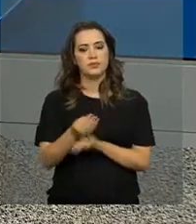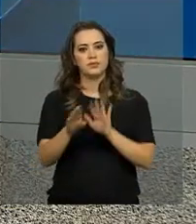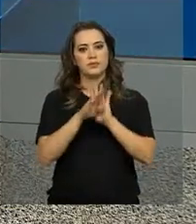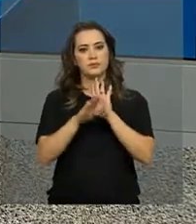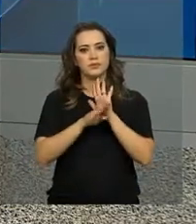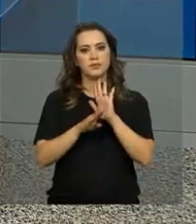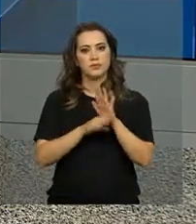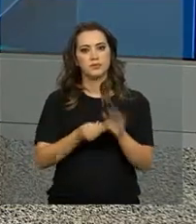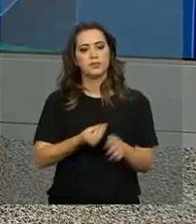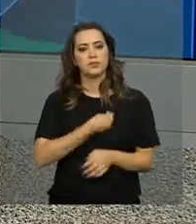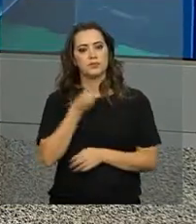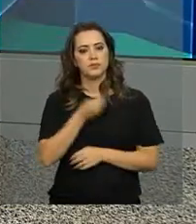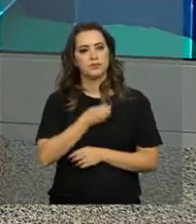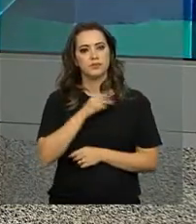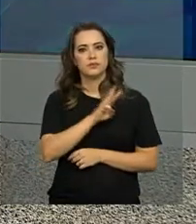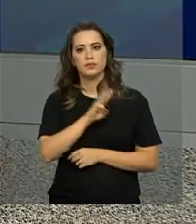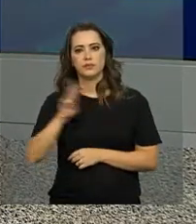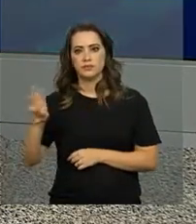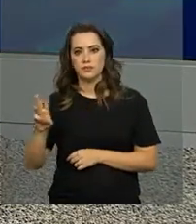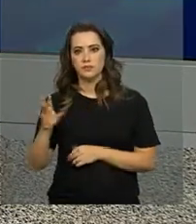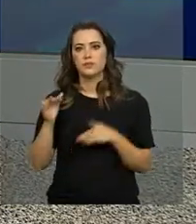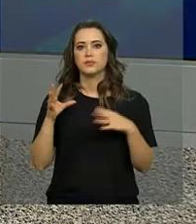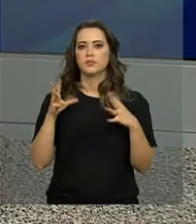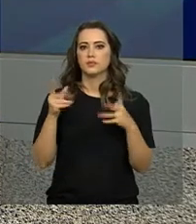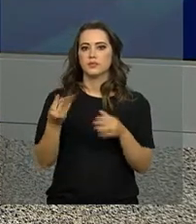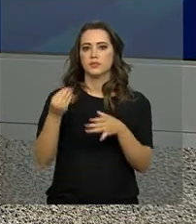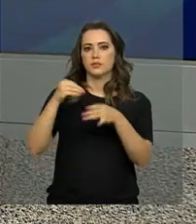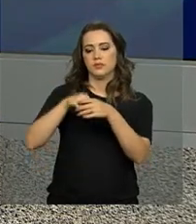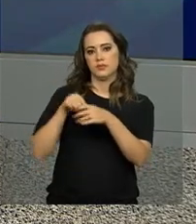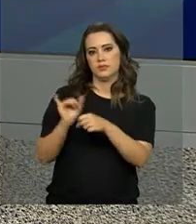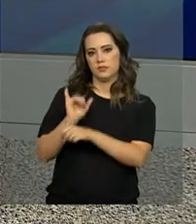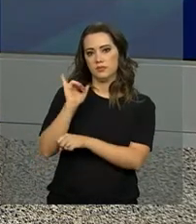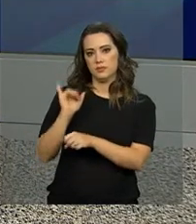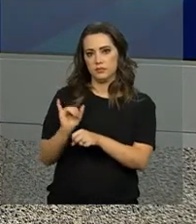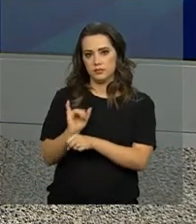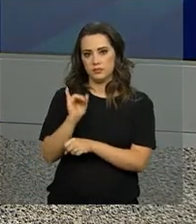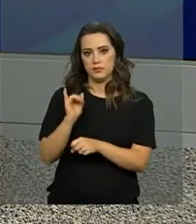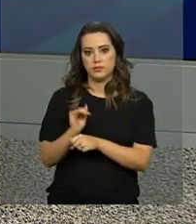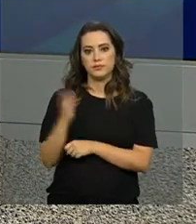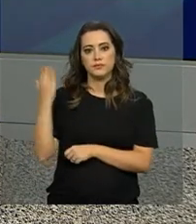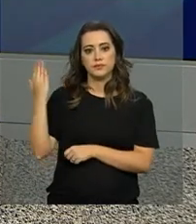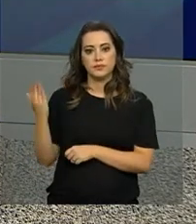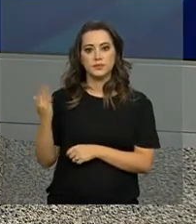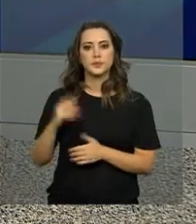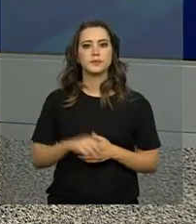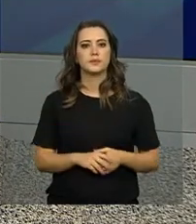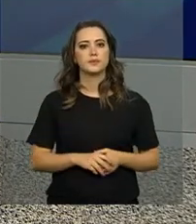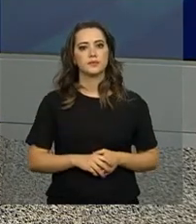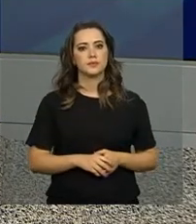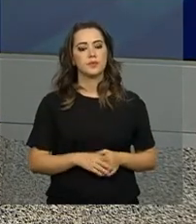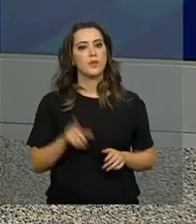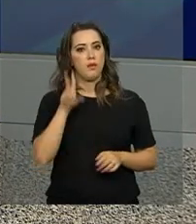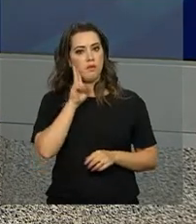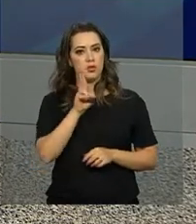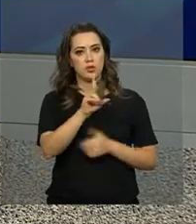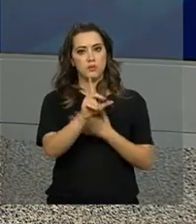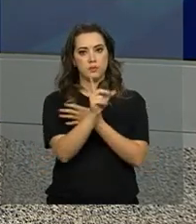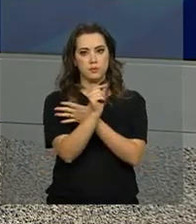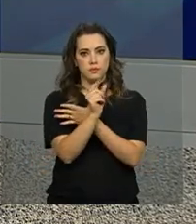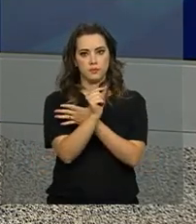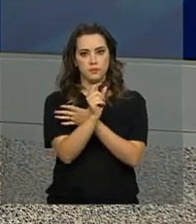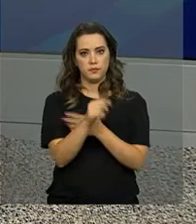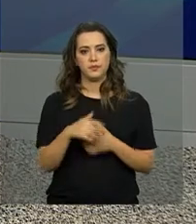programação ao vivo pelo site da NBR e todas as reportagens estão em nosso canal no YouTube. Acesse também o nosso